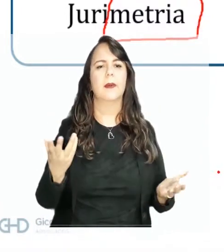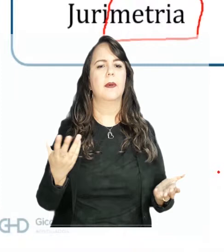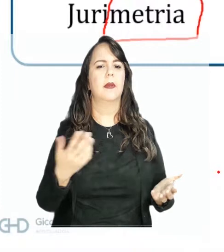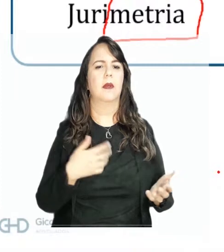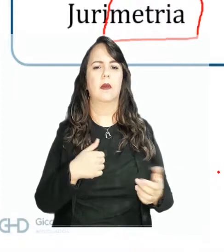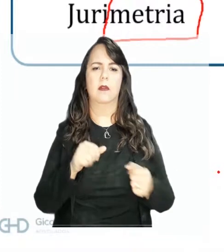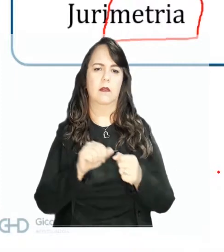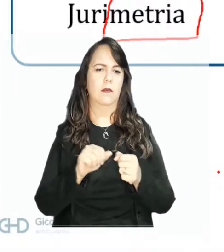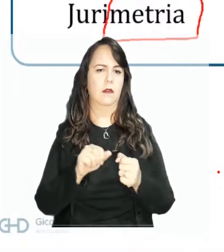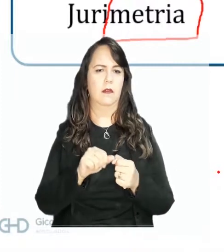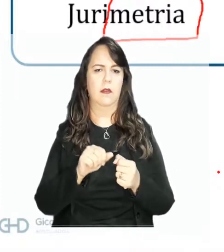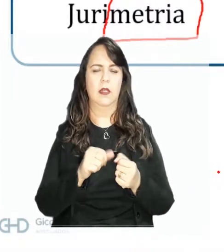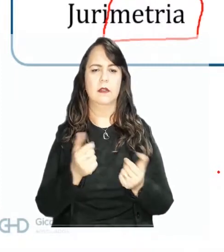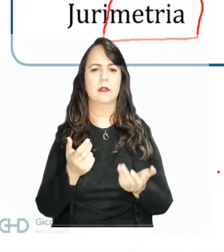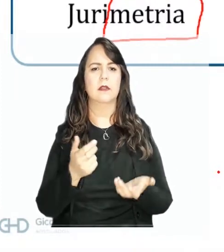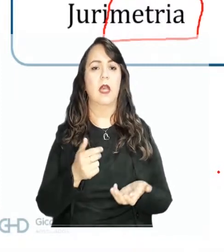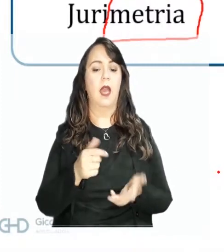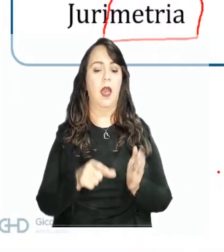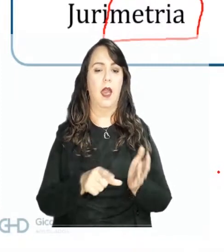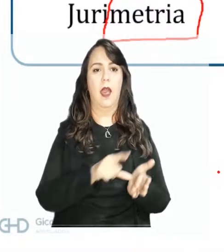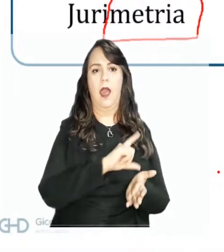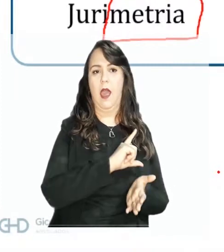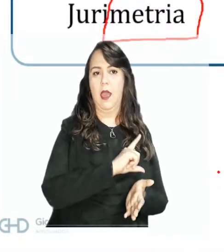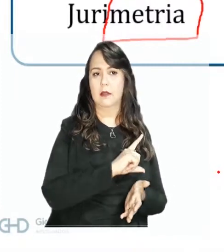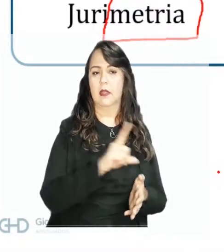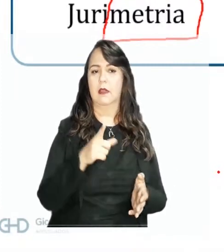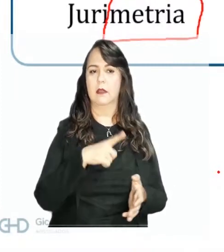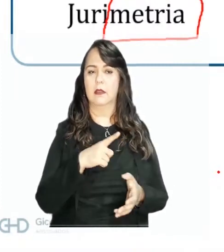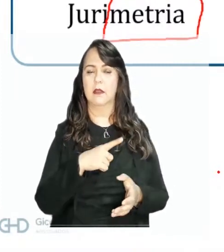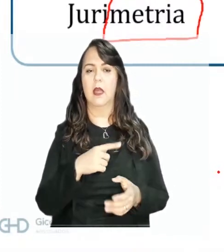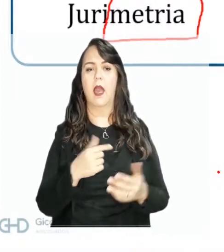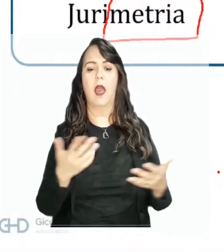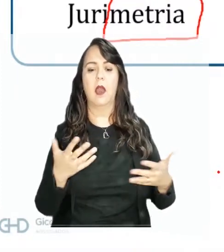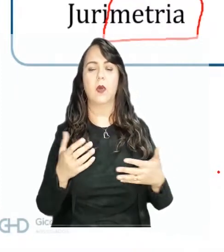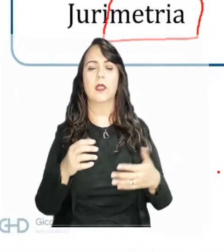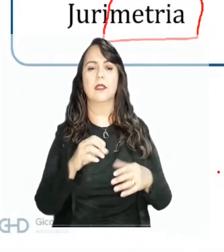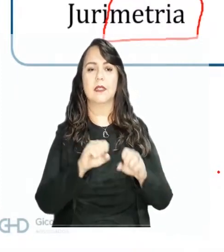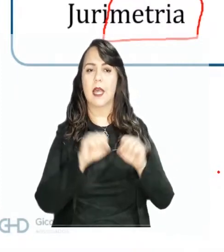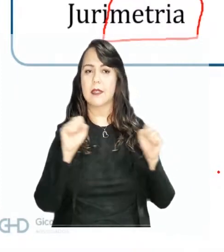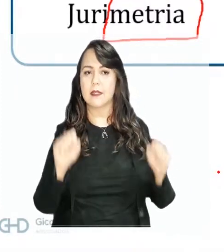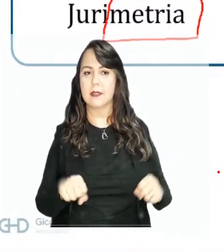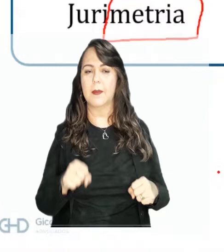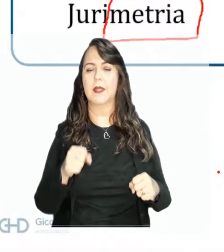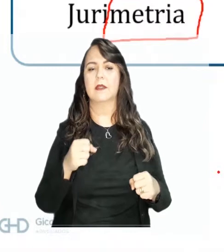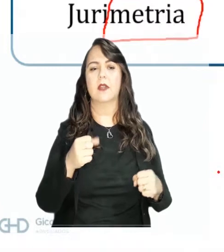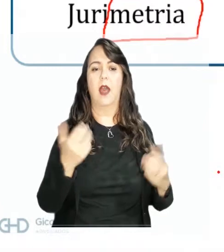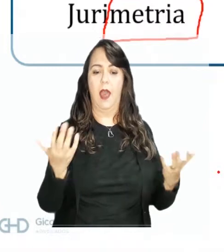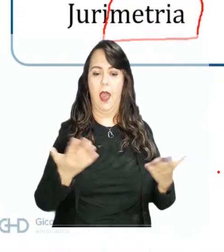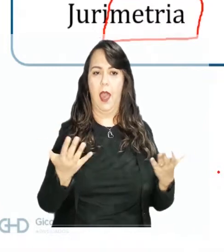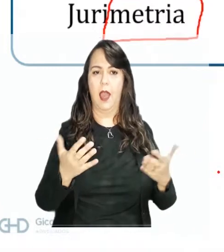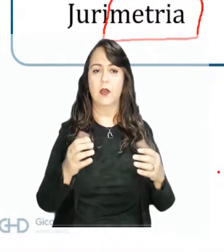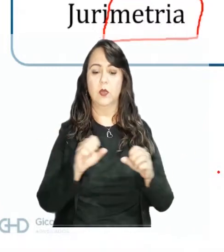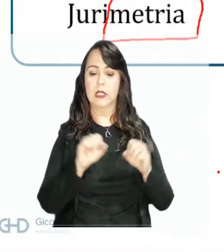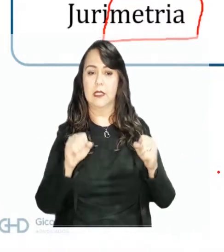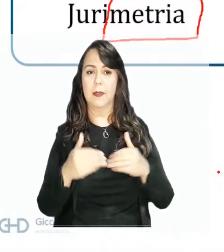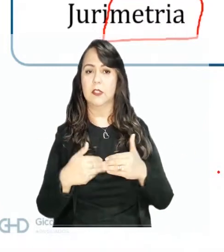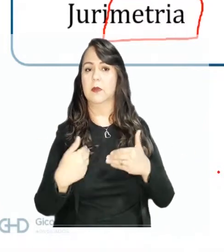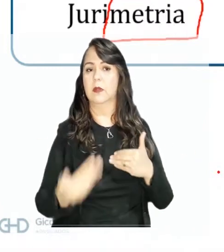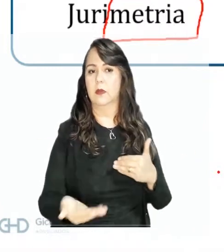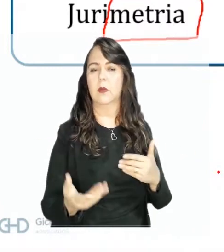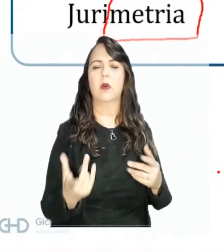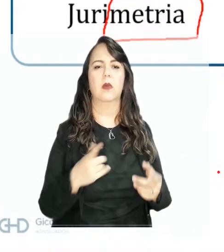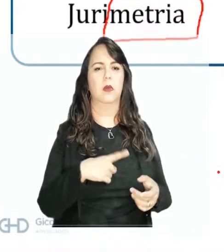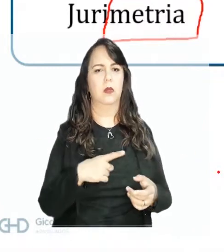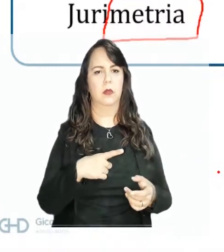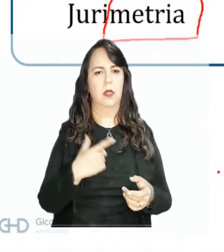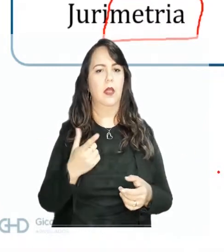antes, na sistemática 73, e como funciona a estrutura dos agentes depois da nova sistemática, e, portanto, qual é o resultado provável,